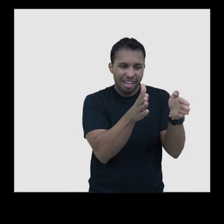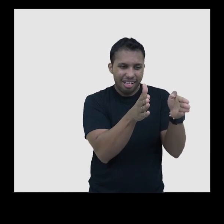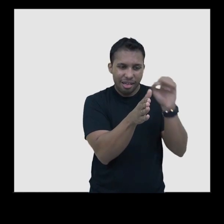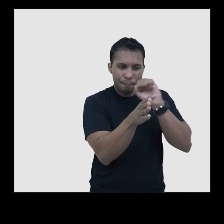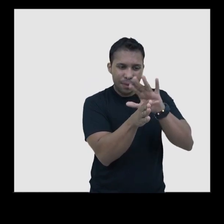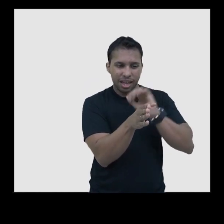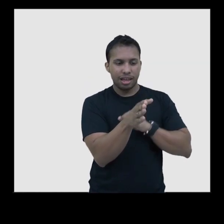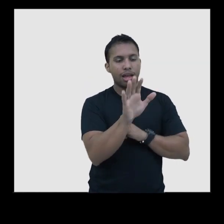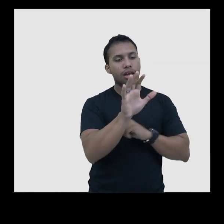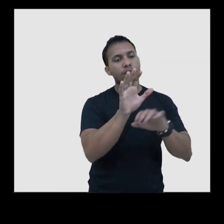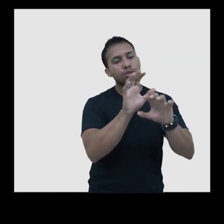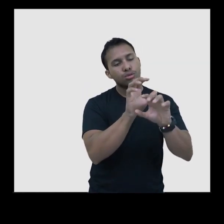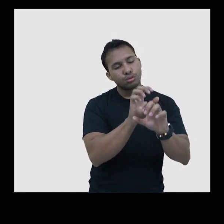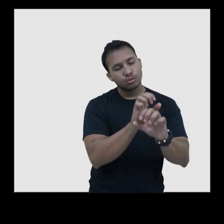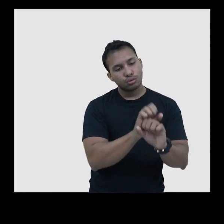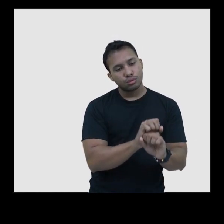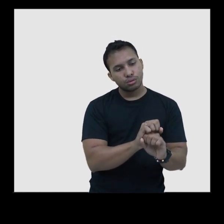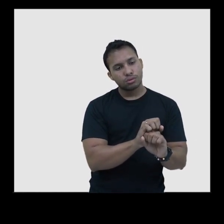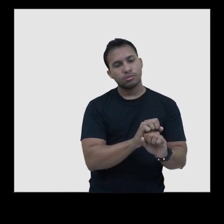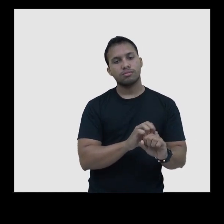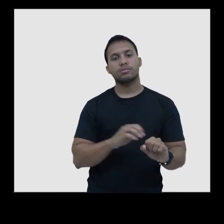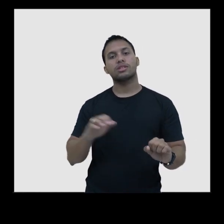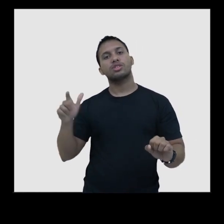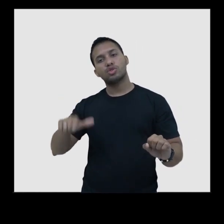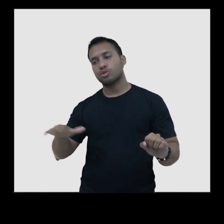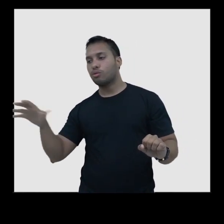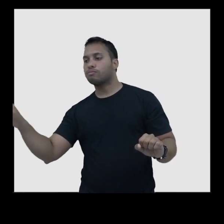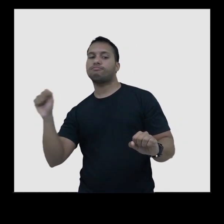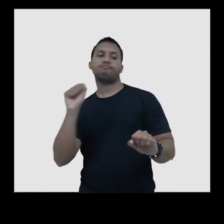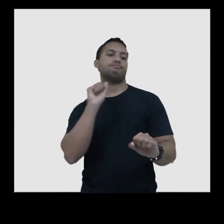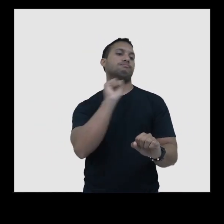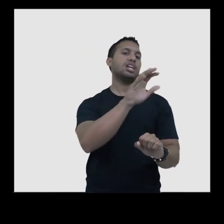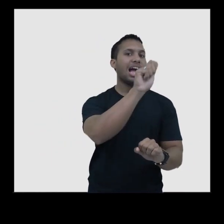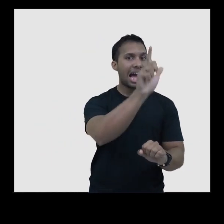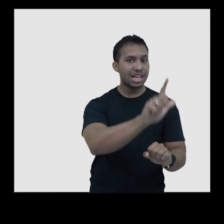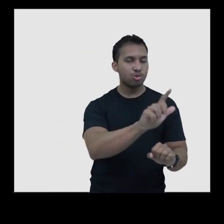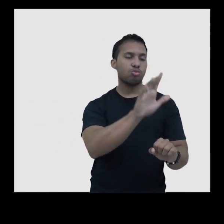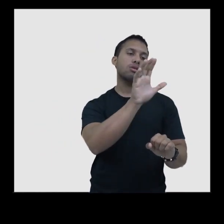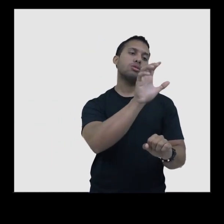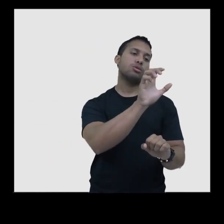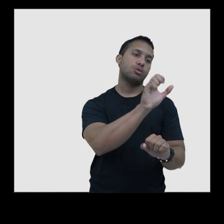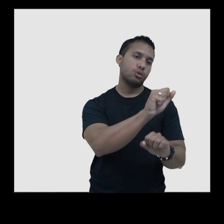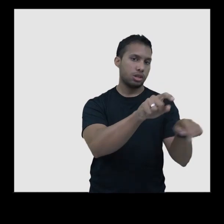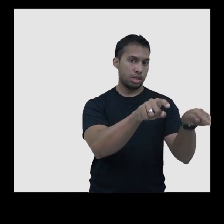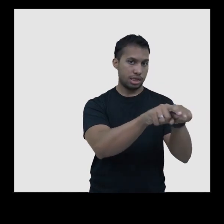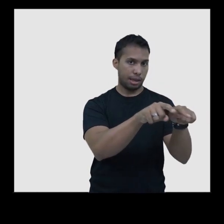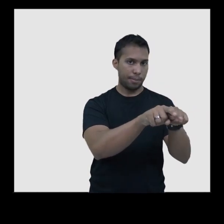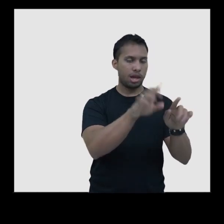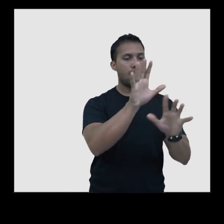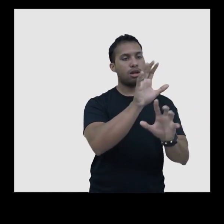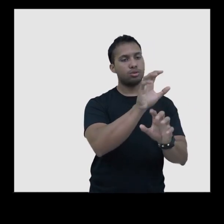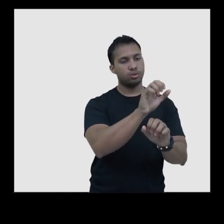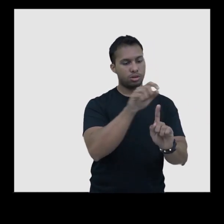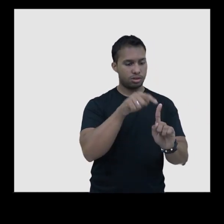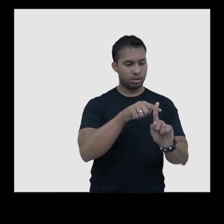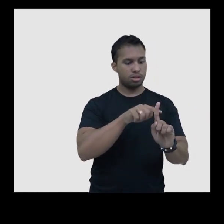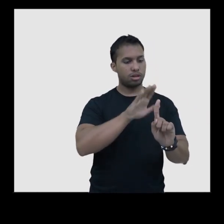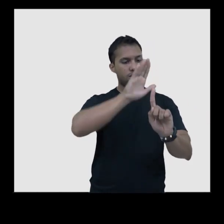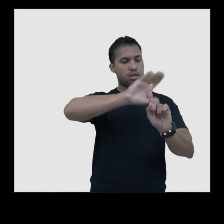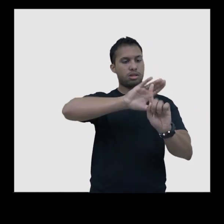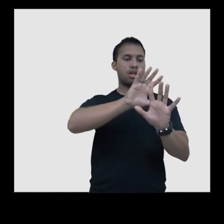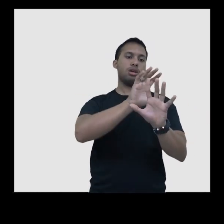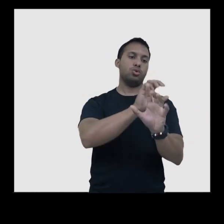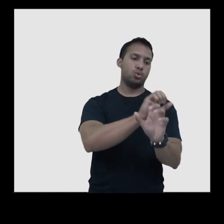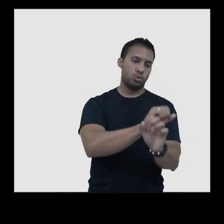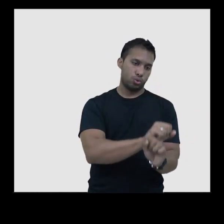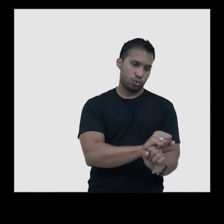vídeo. Ó. Clica no efeito e arrasta até o vídeo. Novamente, clica no efeito e arrasta até a camada de fundo. A gente vai aplicar esse